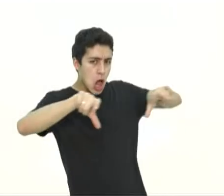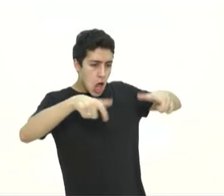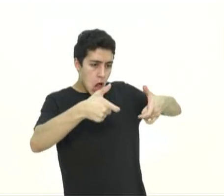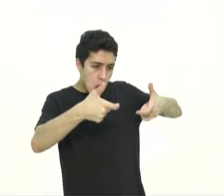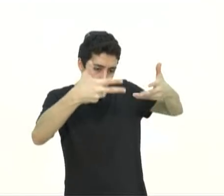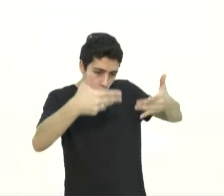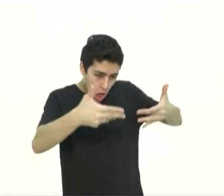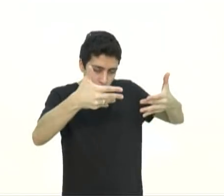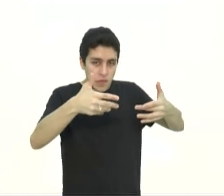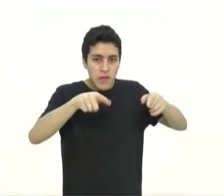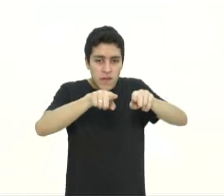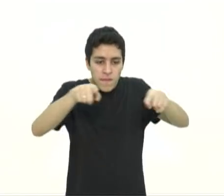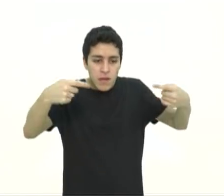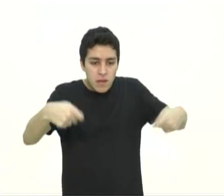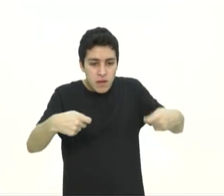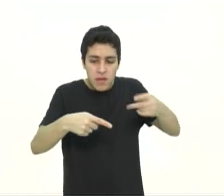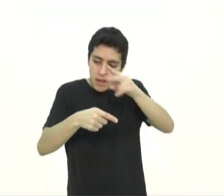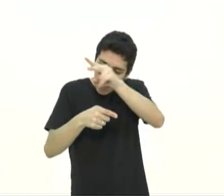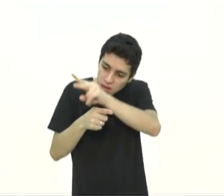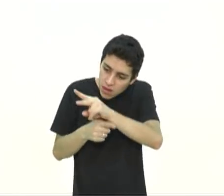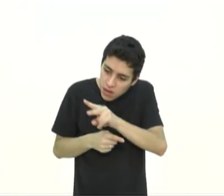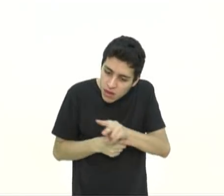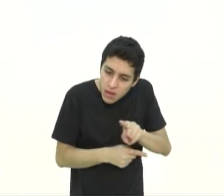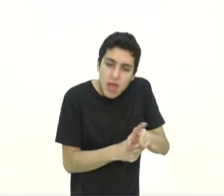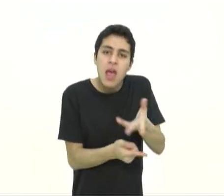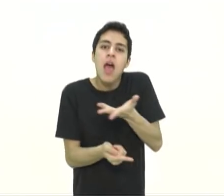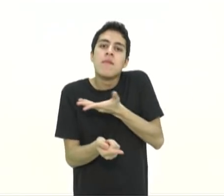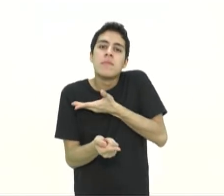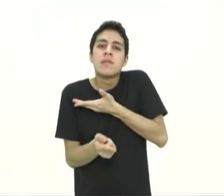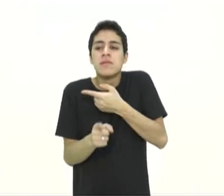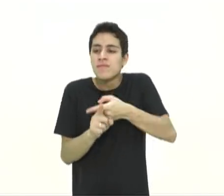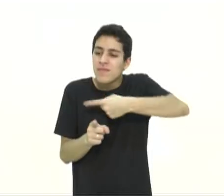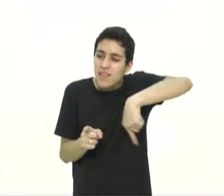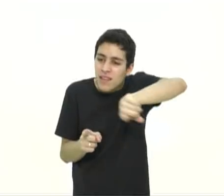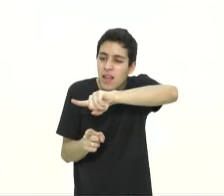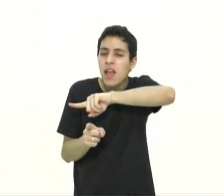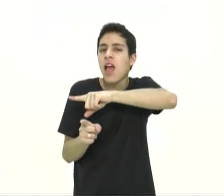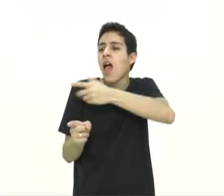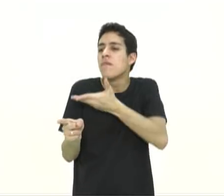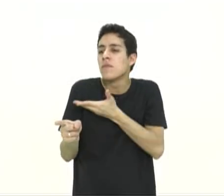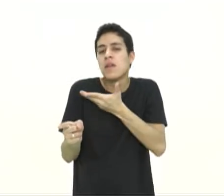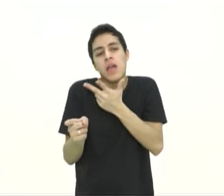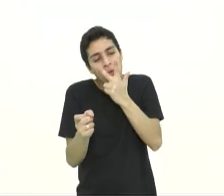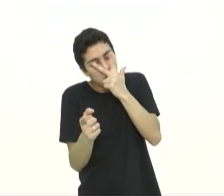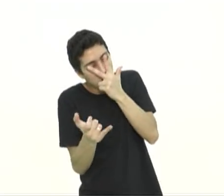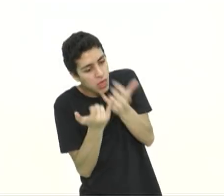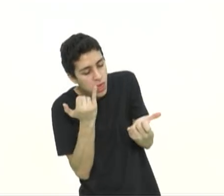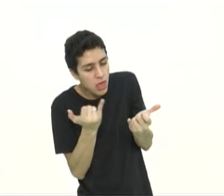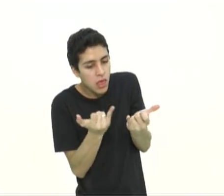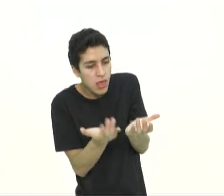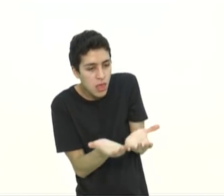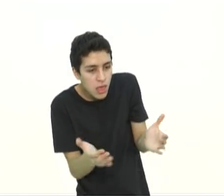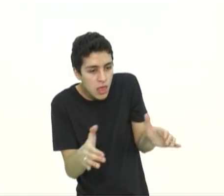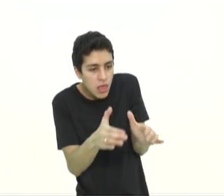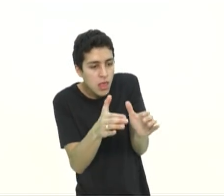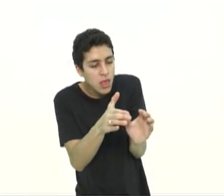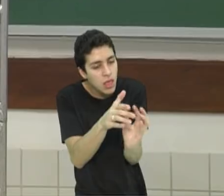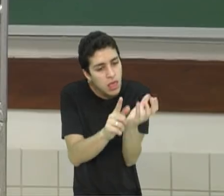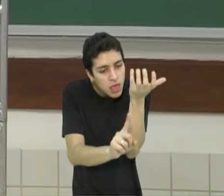você deve cuidar das amizades, porque são como uma planta. O que torna esse